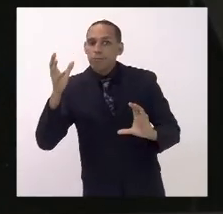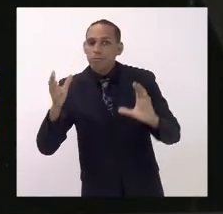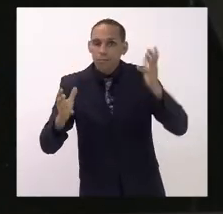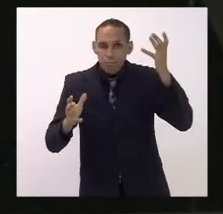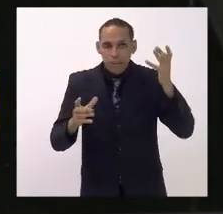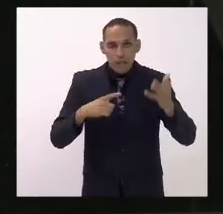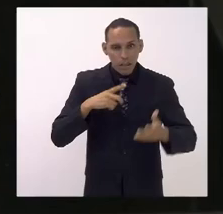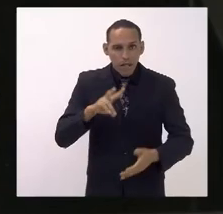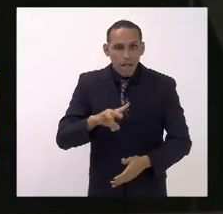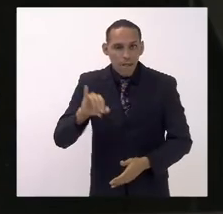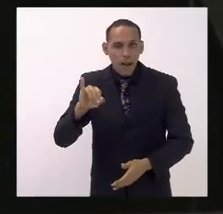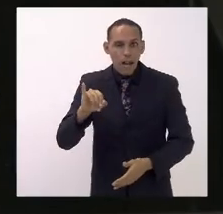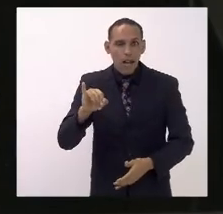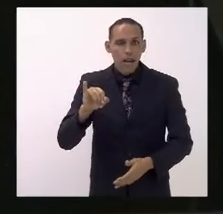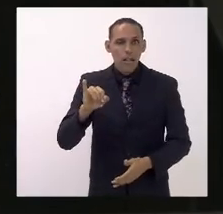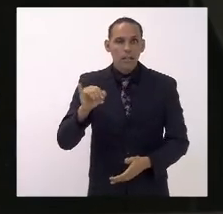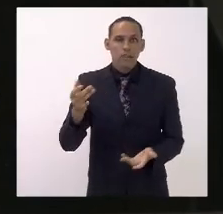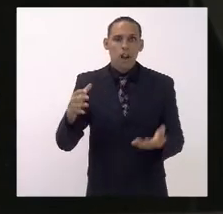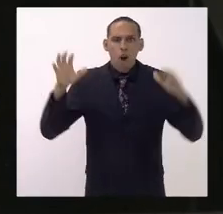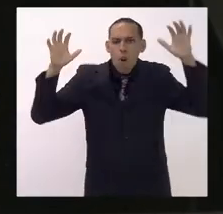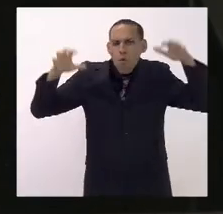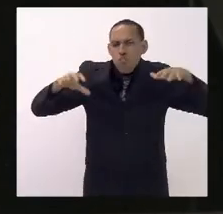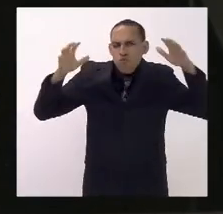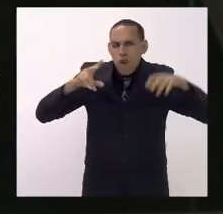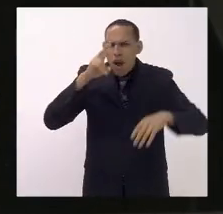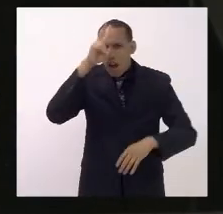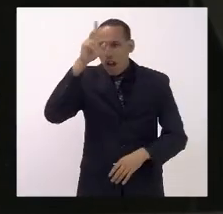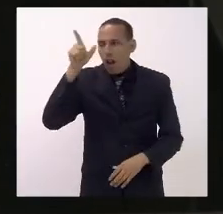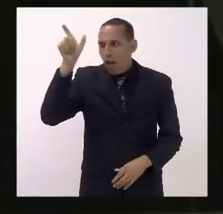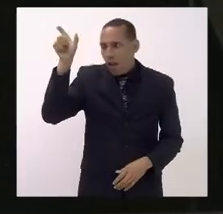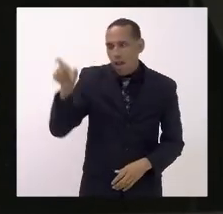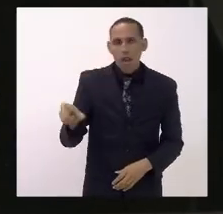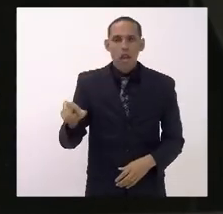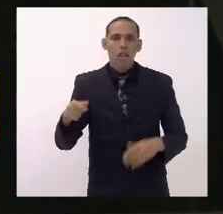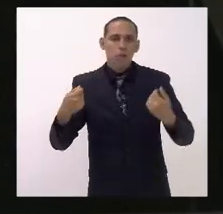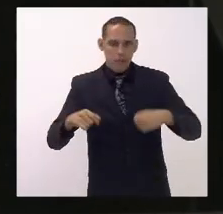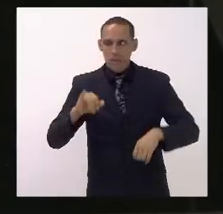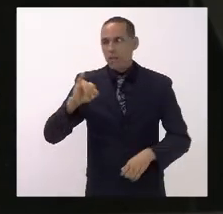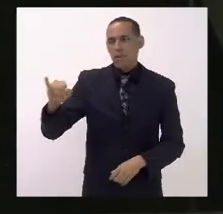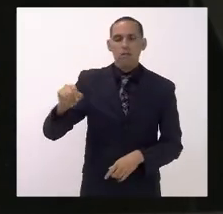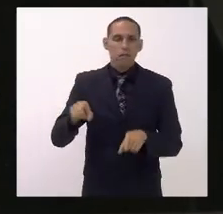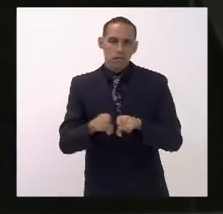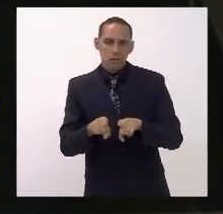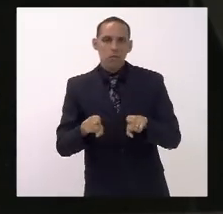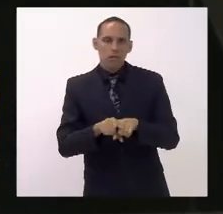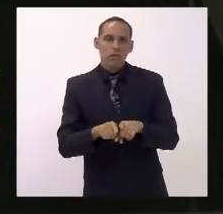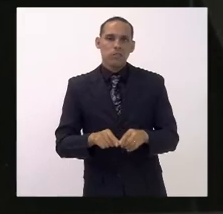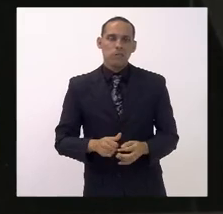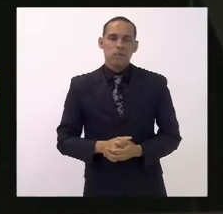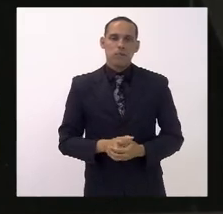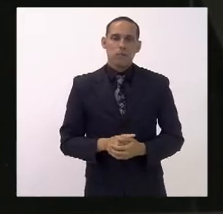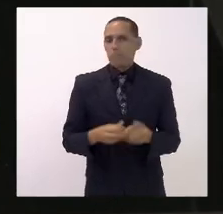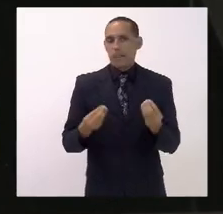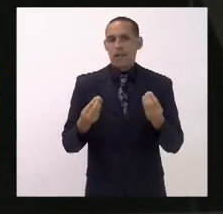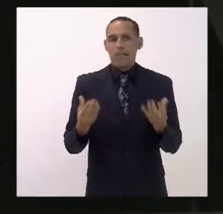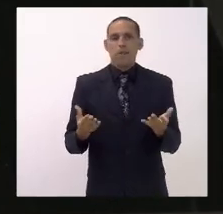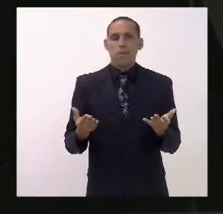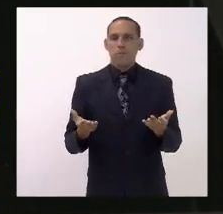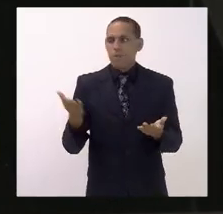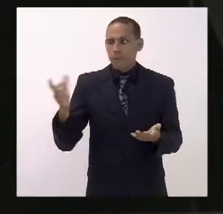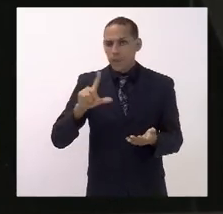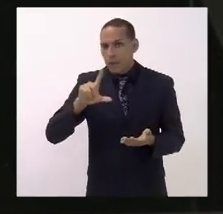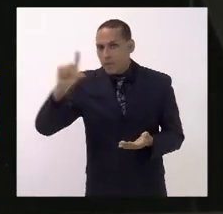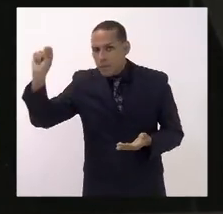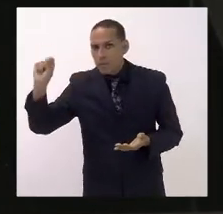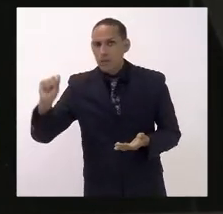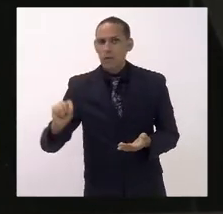alguma situação de mau tempo, fortes chuvas, ele tem que também ser avisado, né, para que ele possa se retirar ou